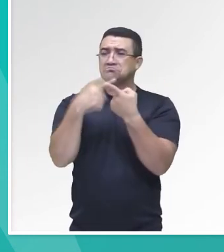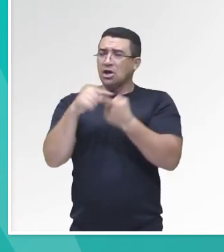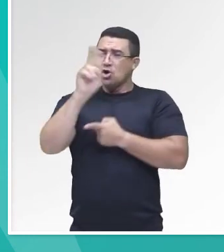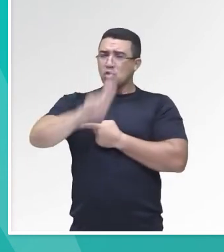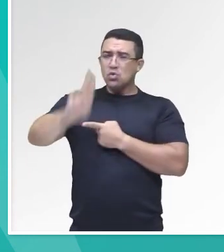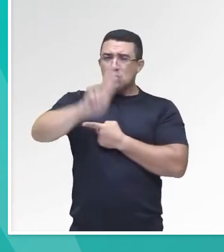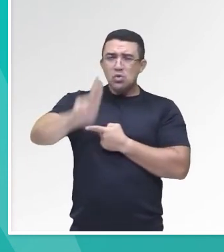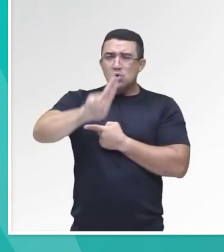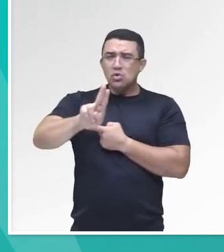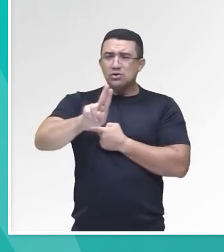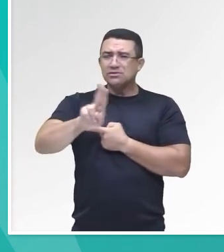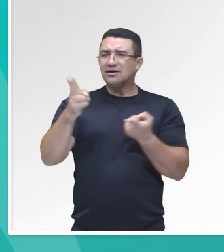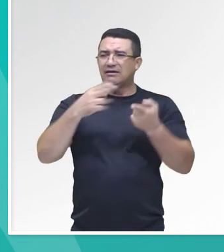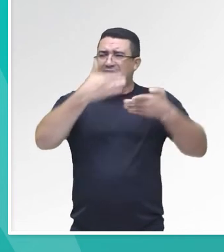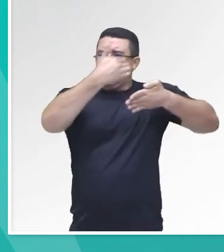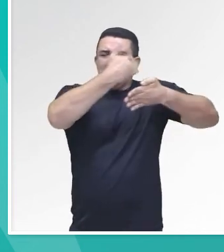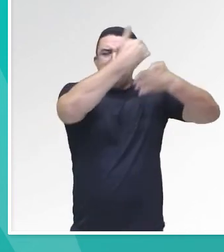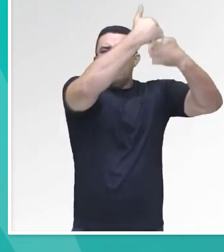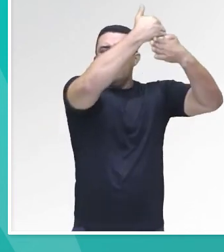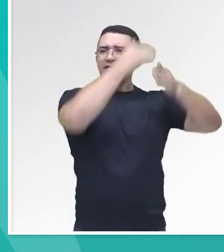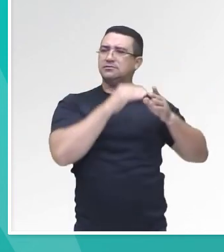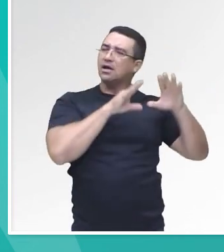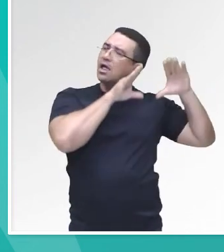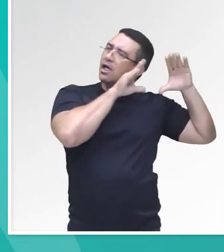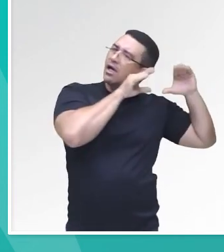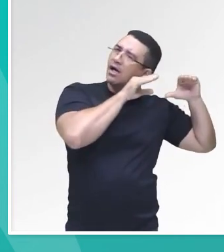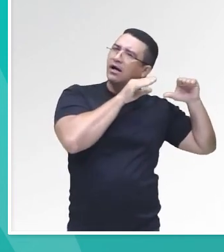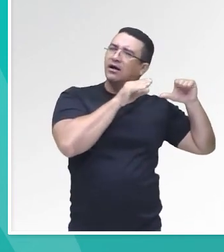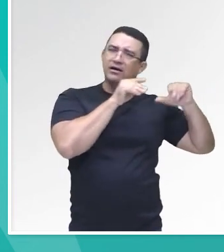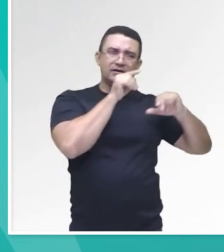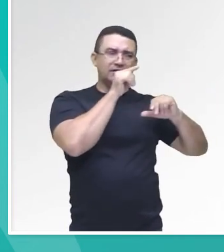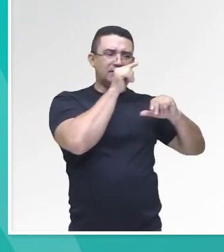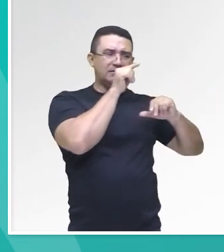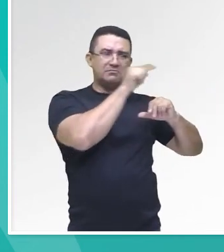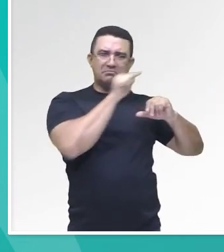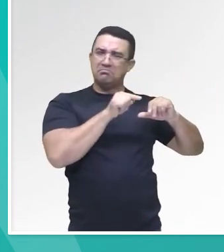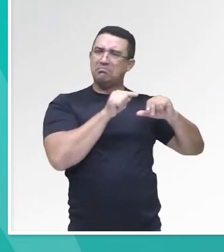esses seres como se fossem